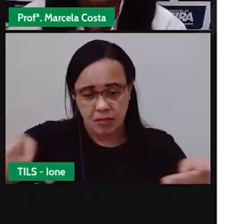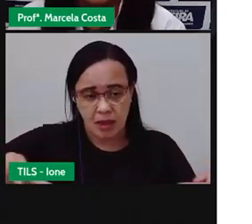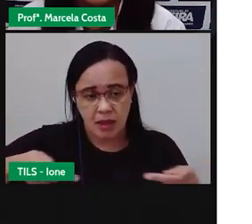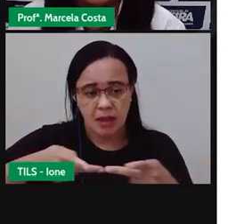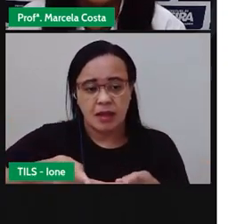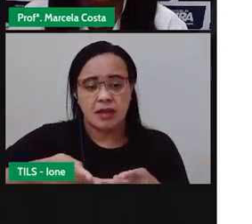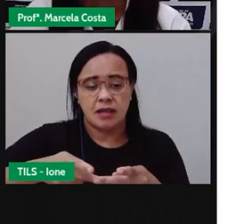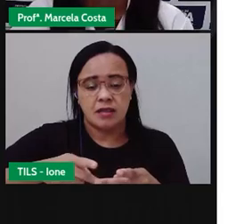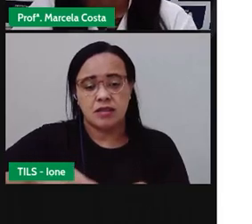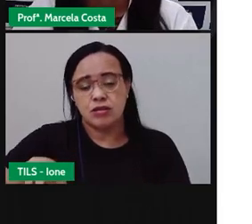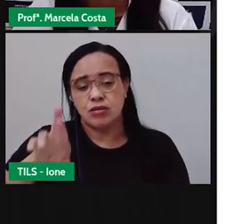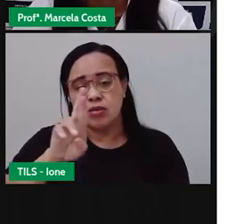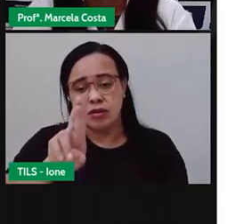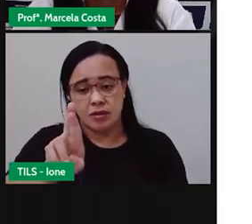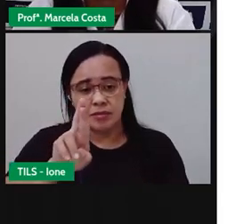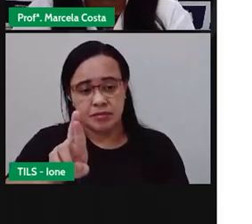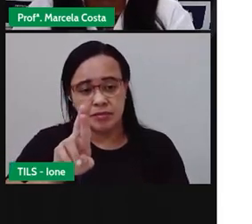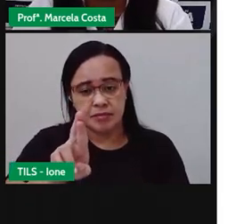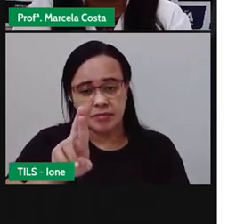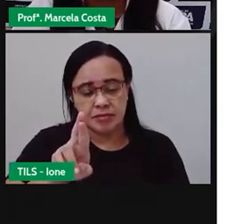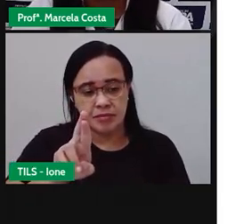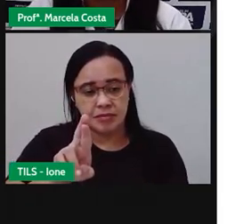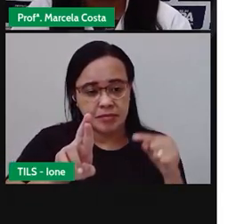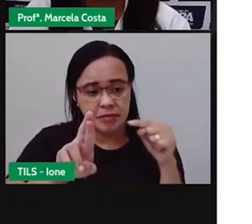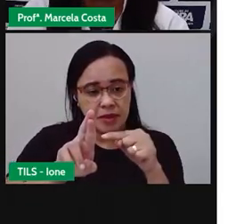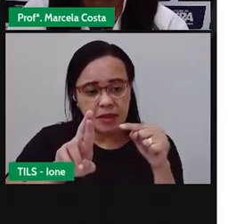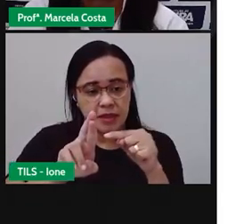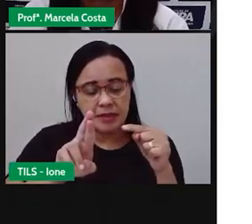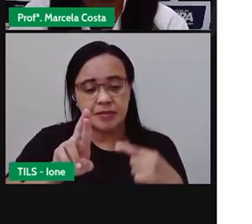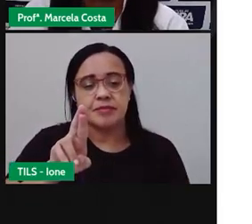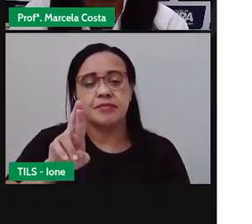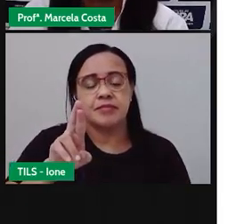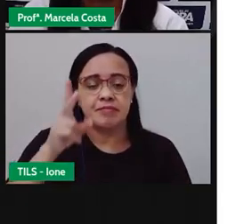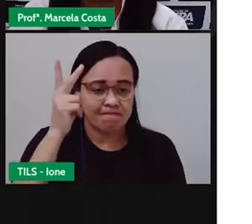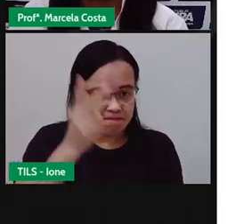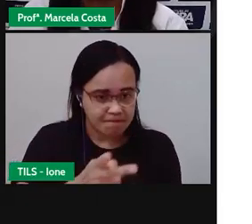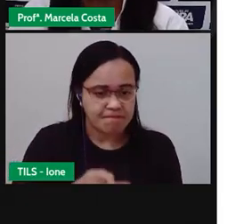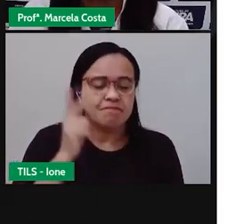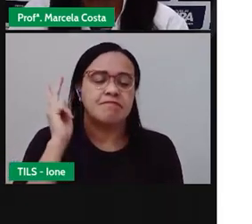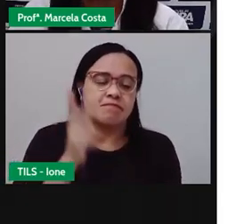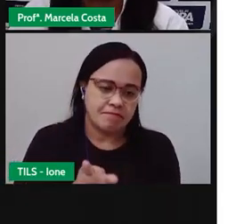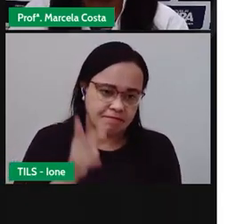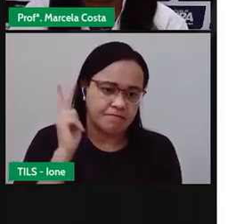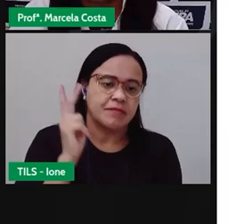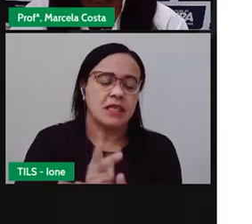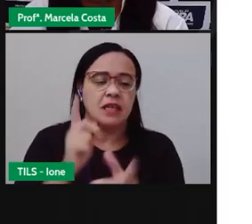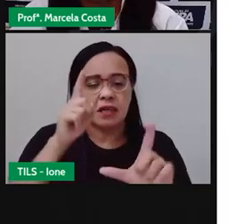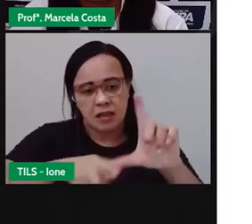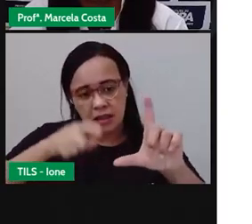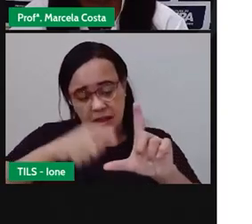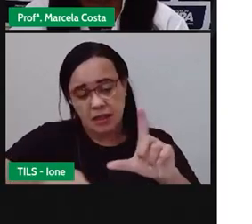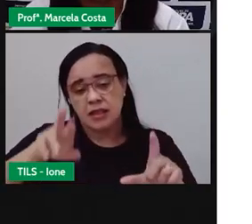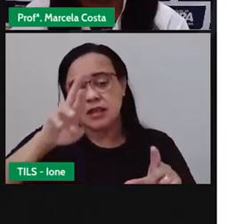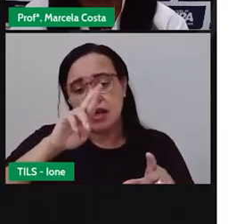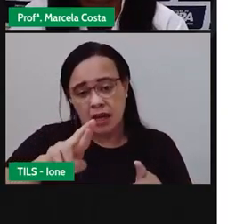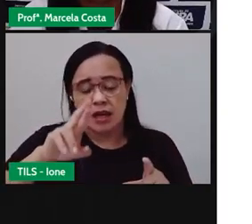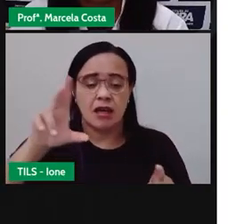a letra R, ela tá aqui sempre acompanhada por uma vogal,